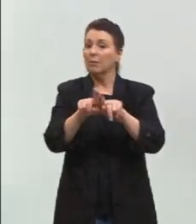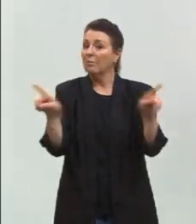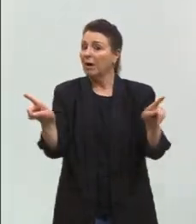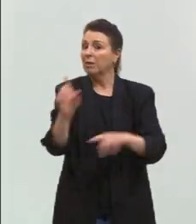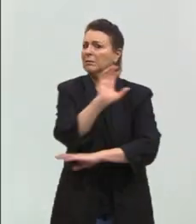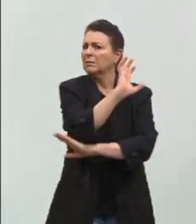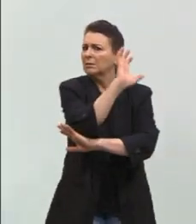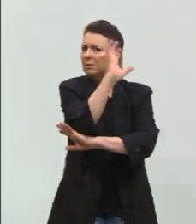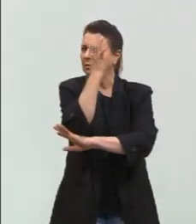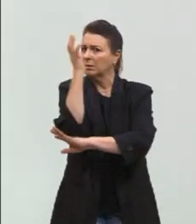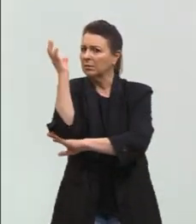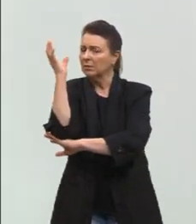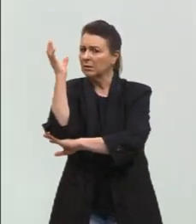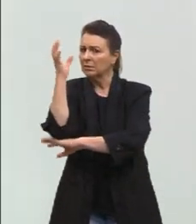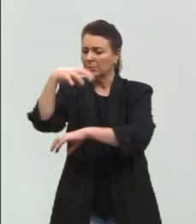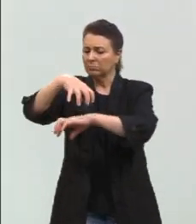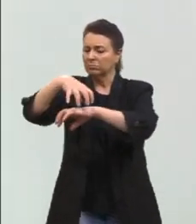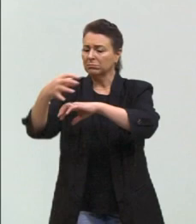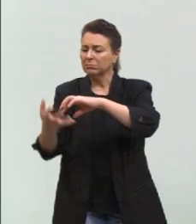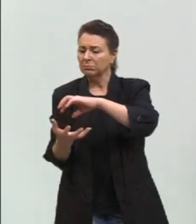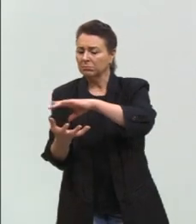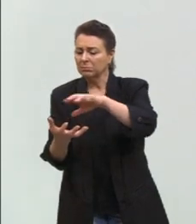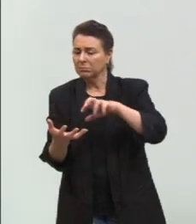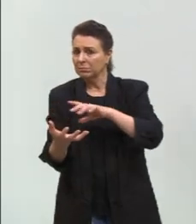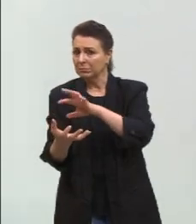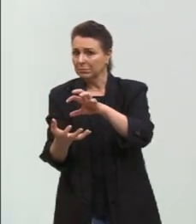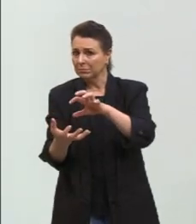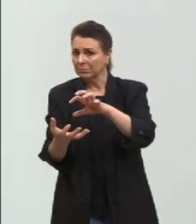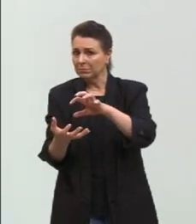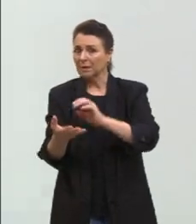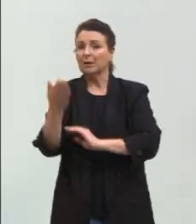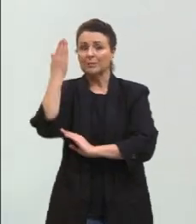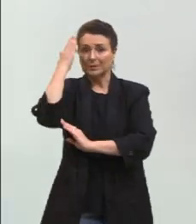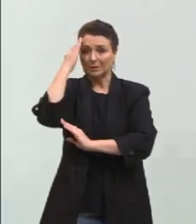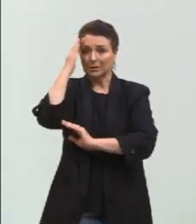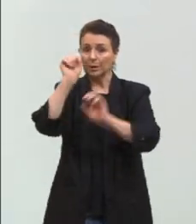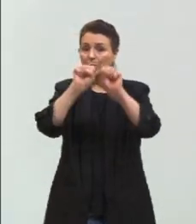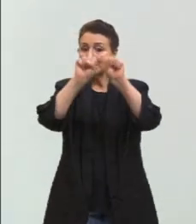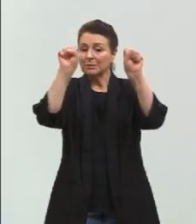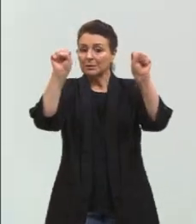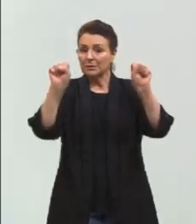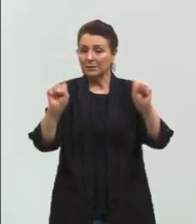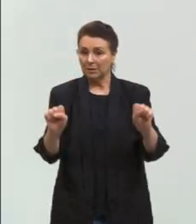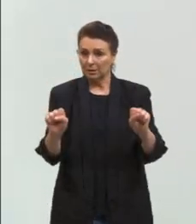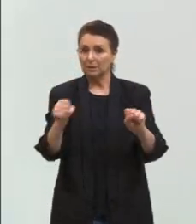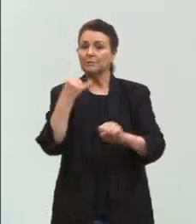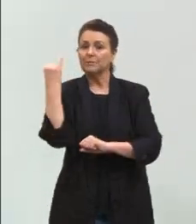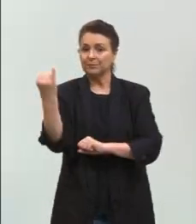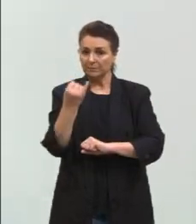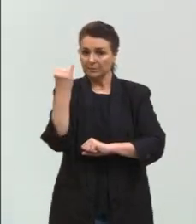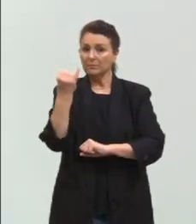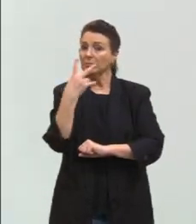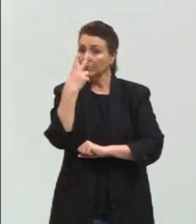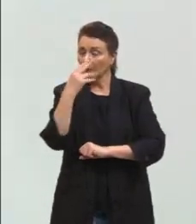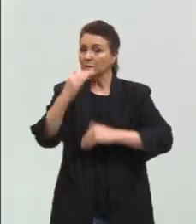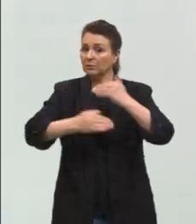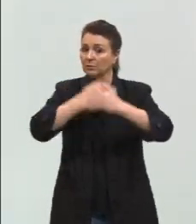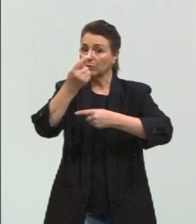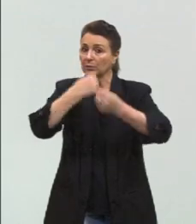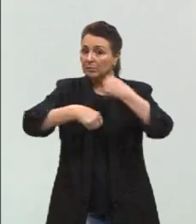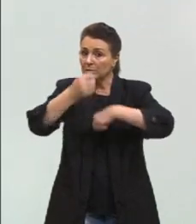ecológica né aquela questão de entender que o sistema é tão importante quanto o desenvolvimento econômico fica um pouco